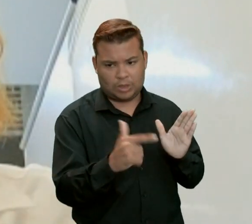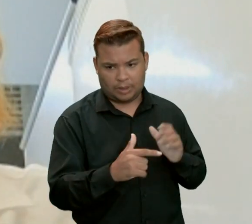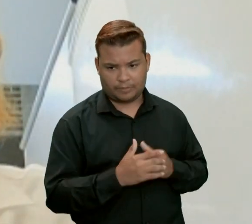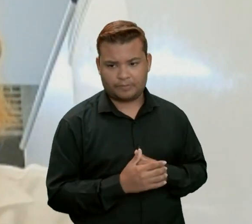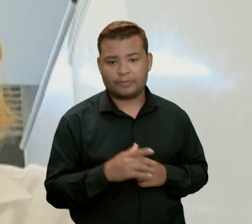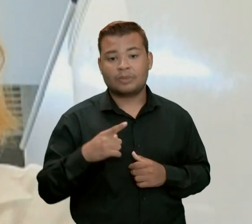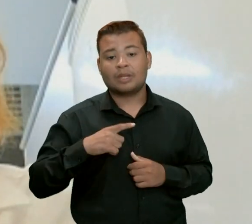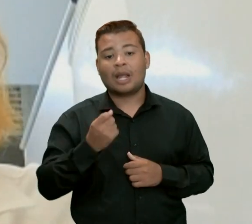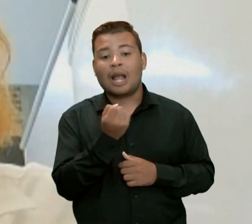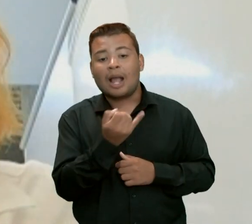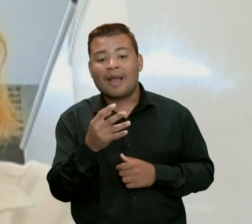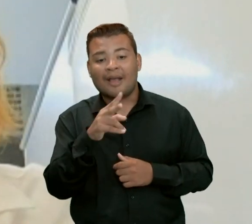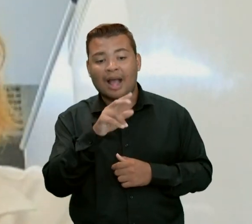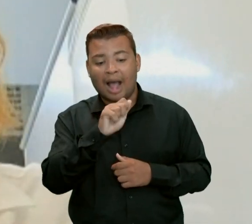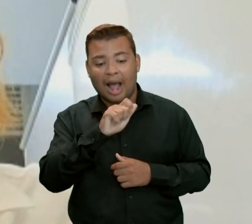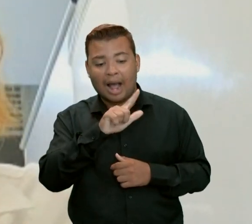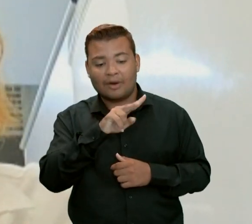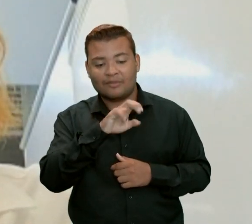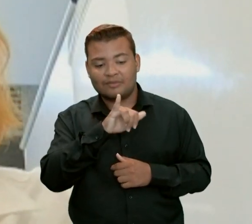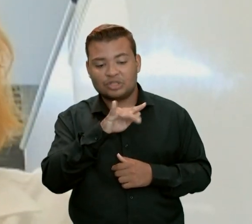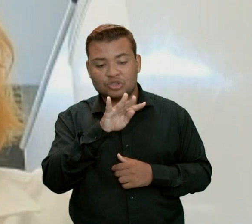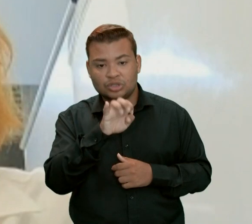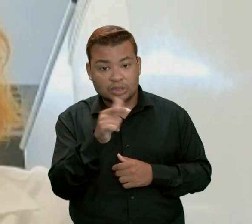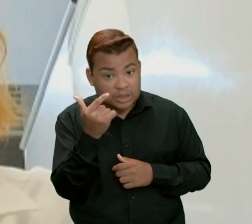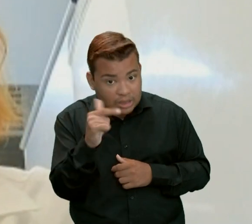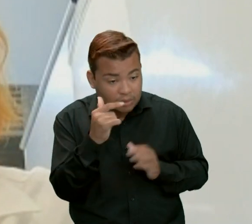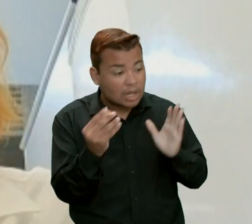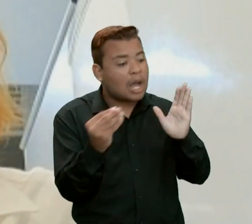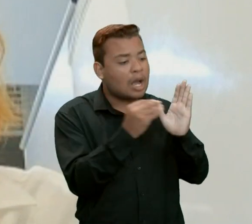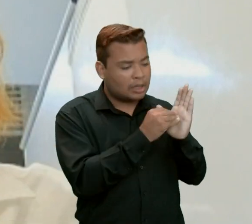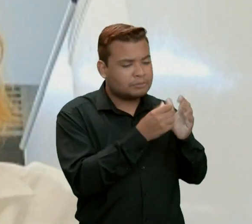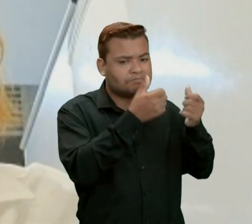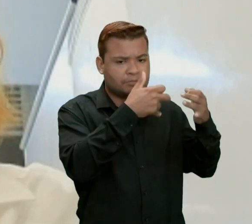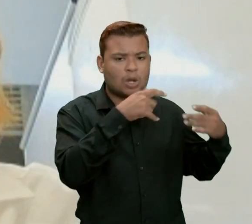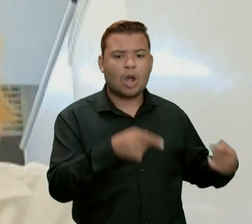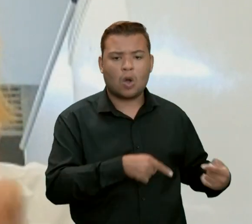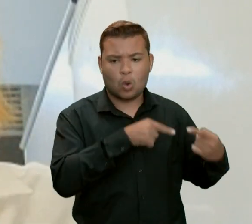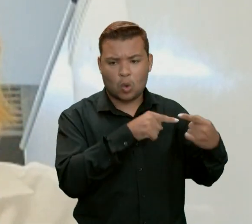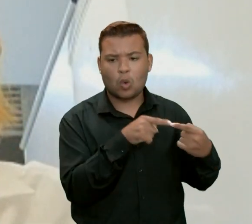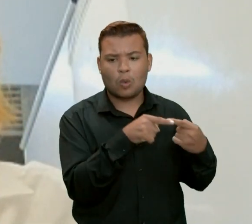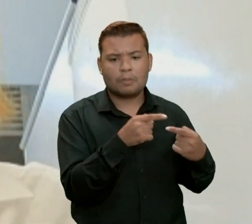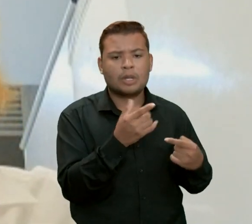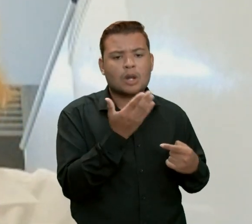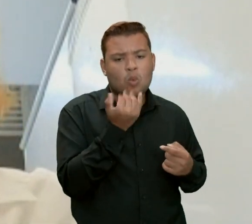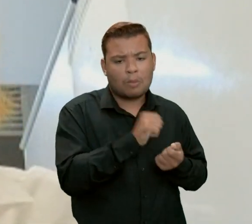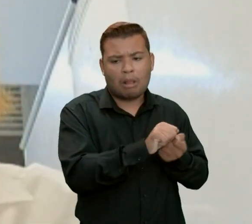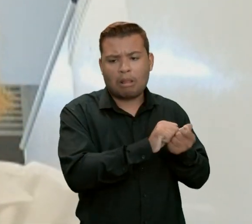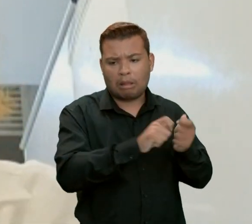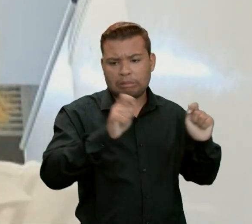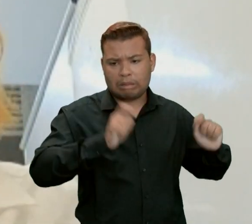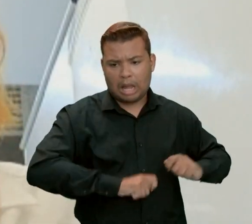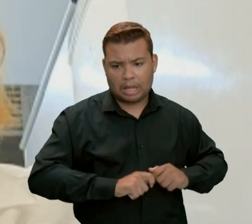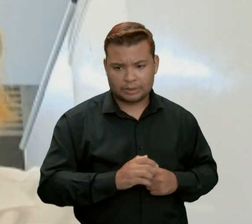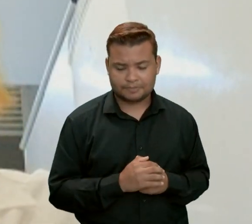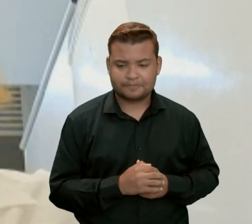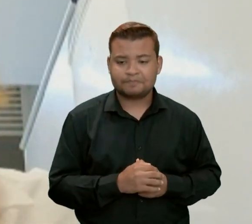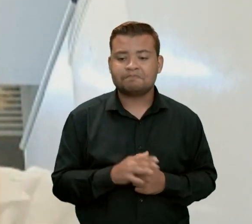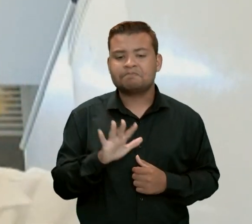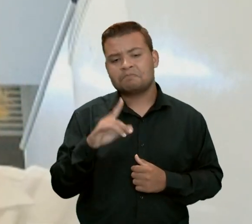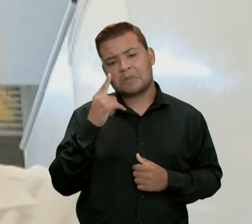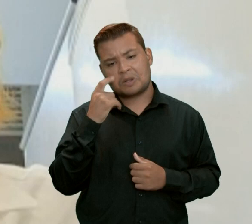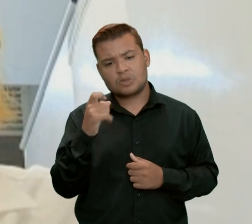têm alvejante, aí tem informação que pode para vegetais, né? Assim, é interessante, assim,